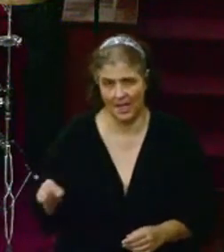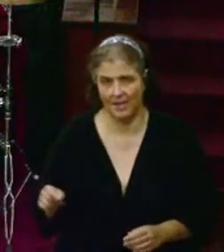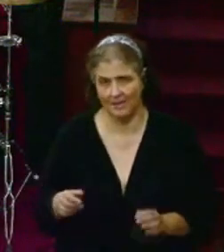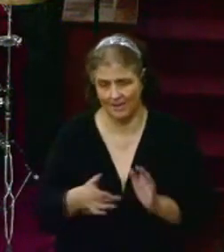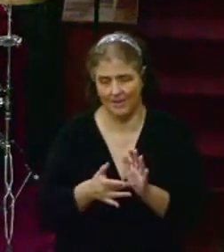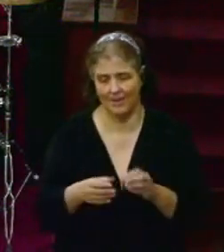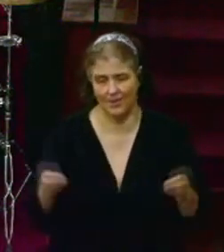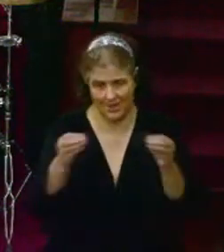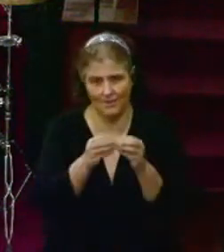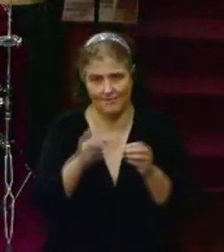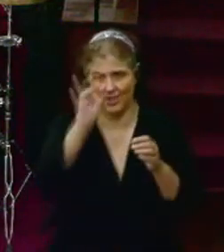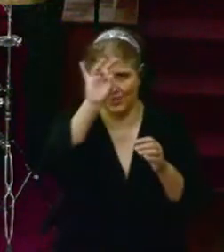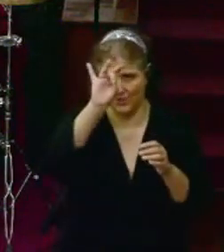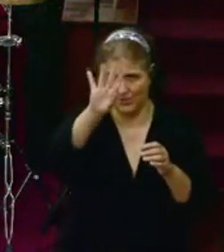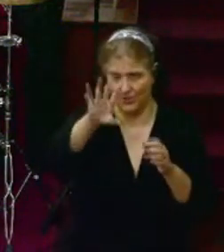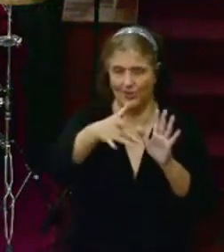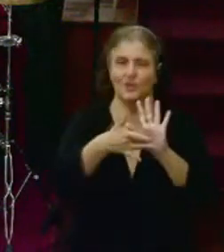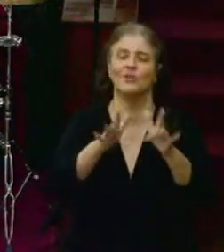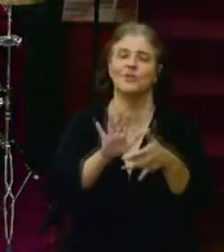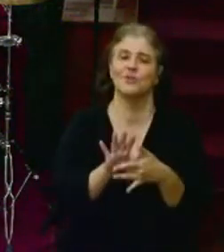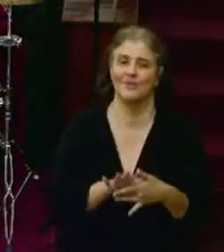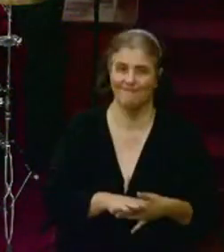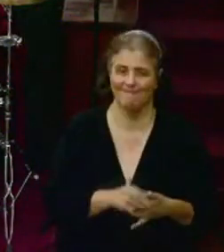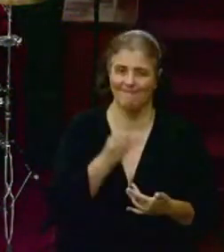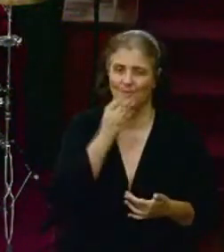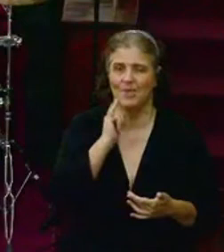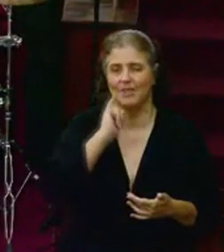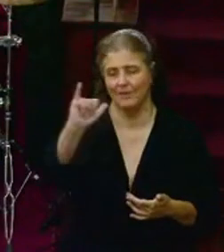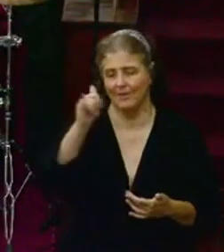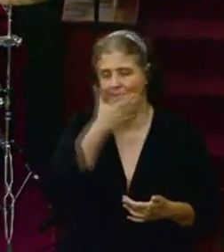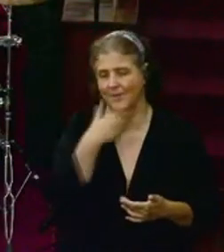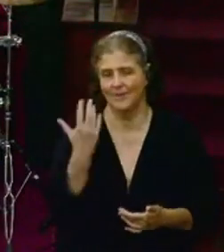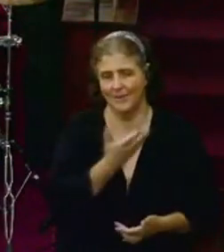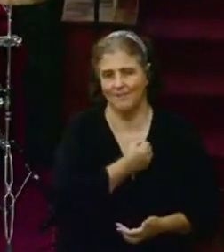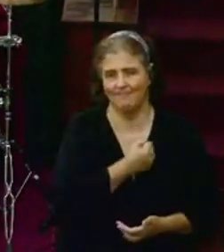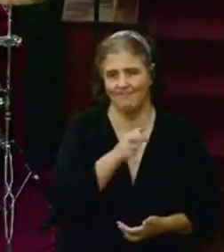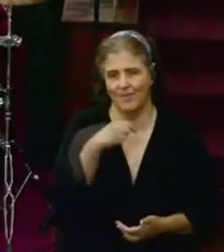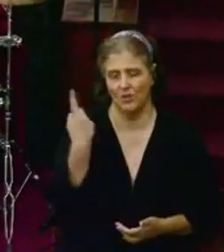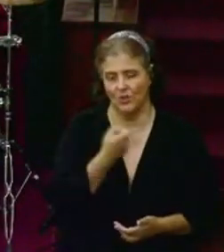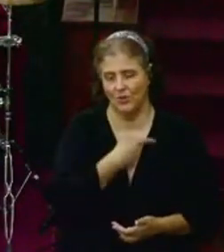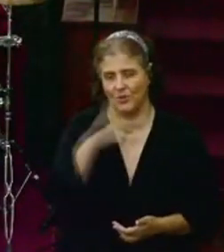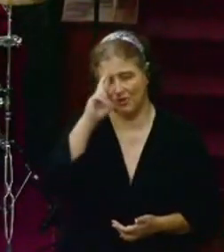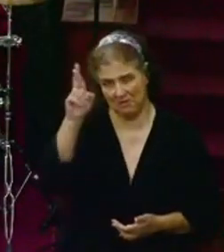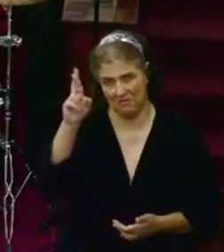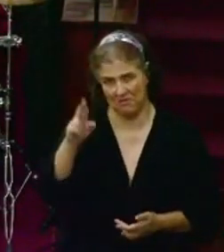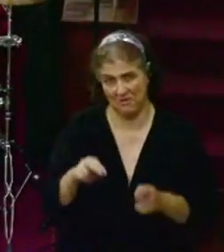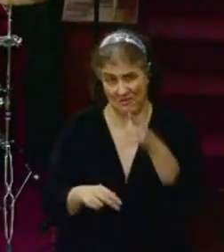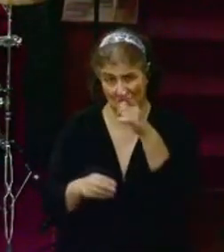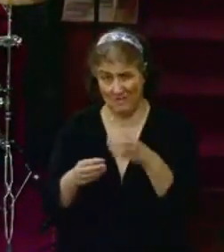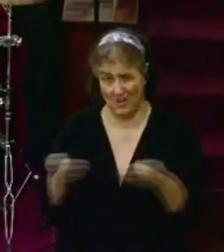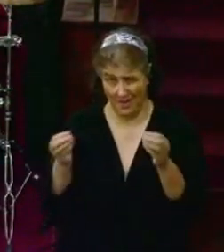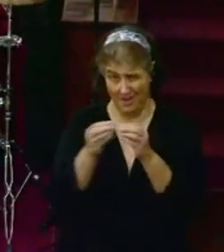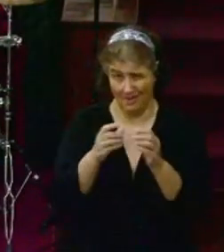Somente Jesus é digno, o nosso bendito Salvador, o nosso Senhor. Você tem algum mérito? Se você os